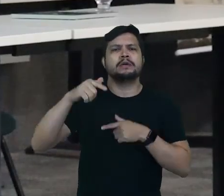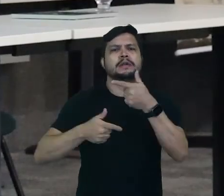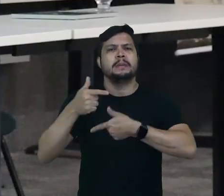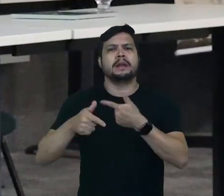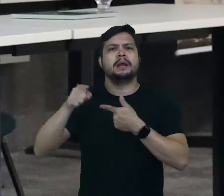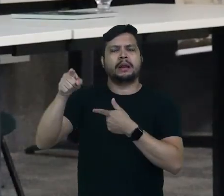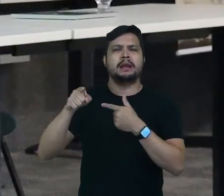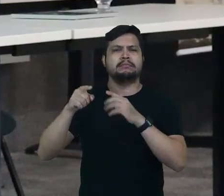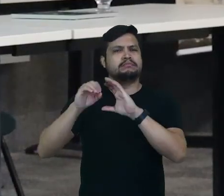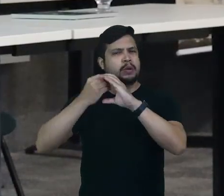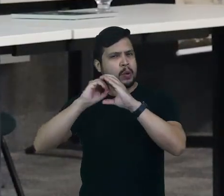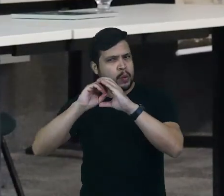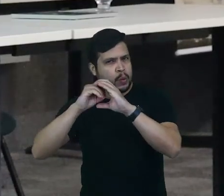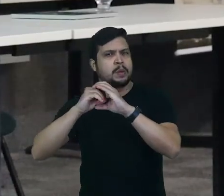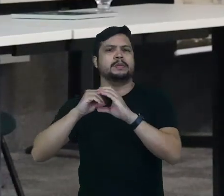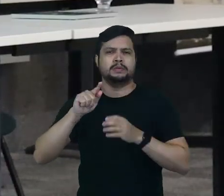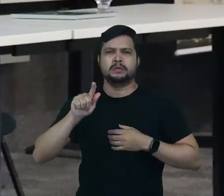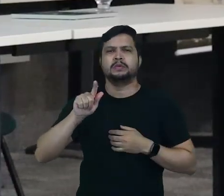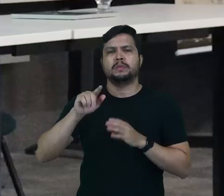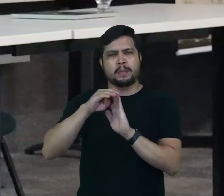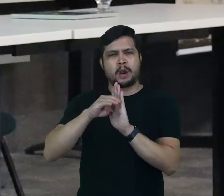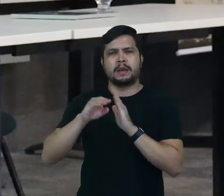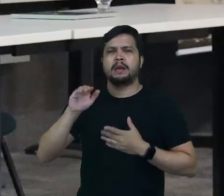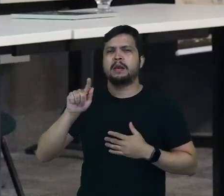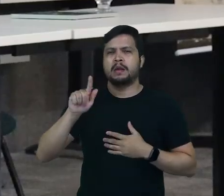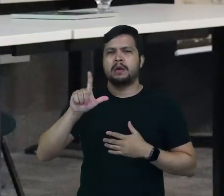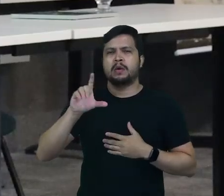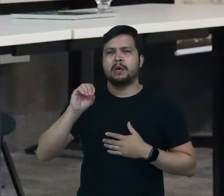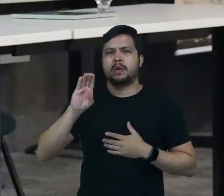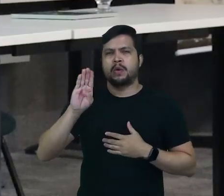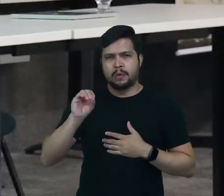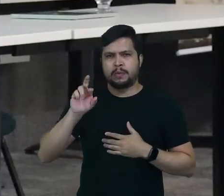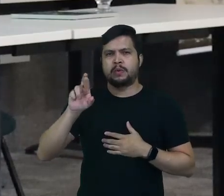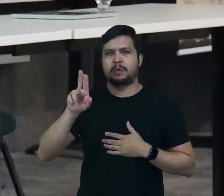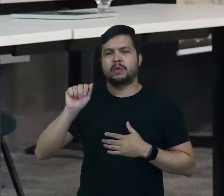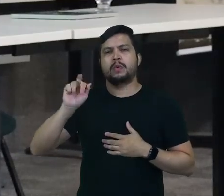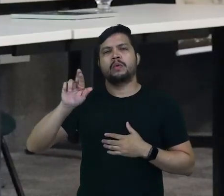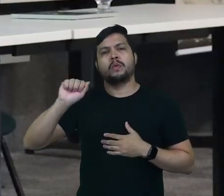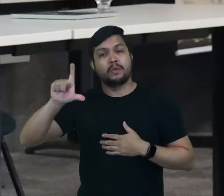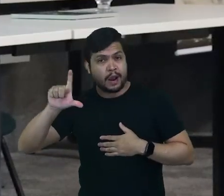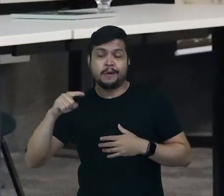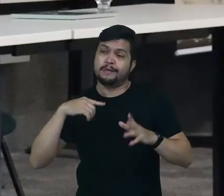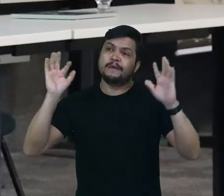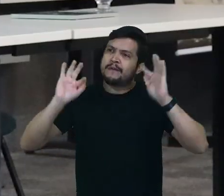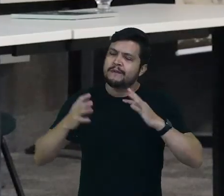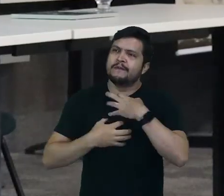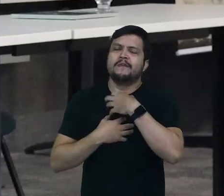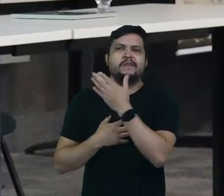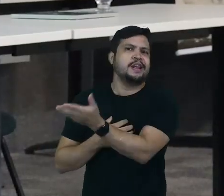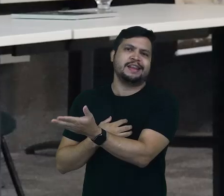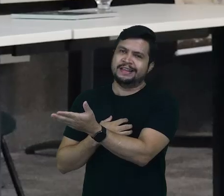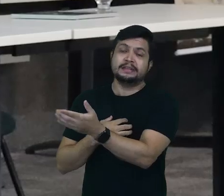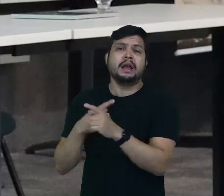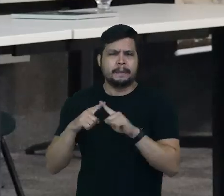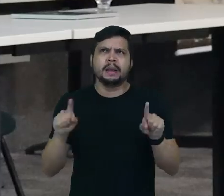Rural, né, falando de produção de leite de cabra. Eu fico morta de feliz, eu cumpri minha missão também. E eu